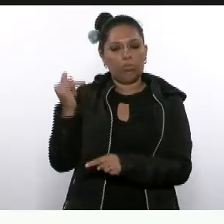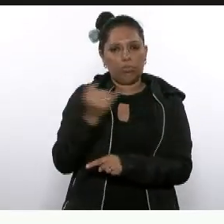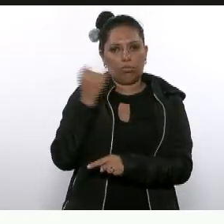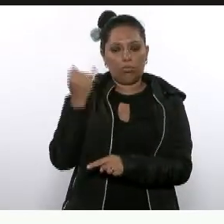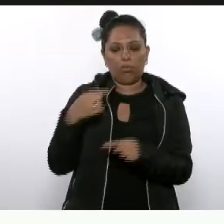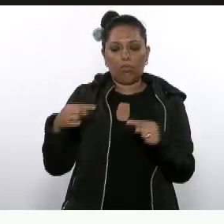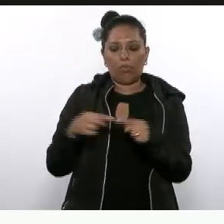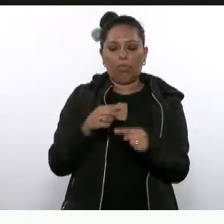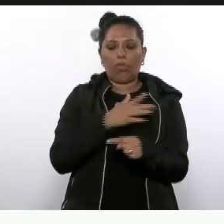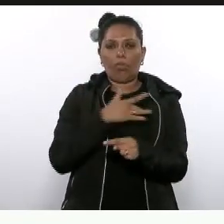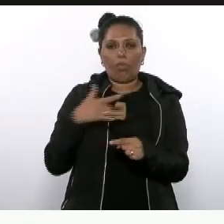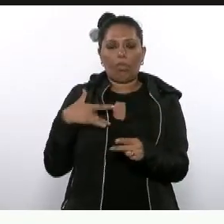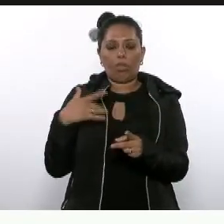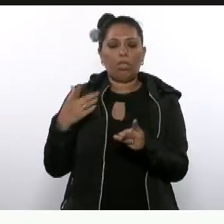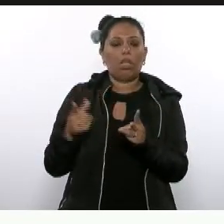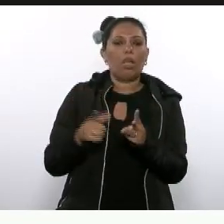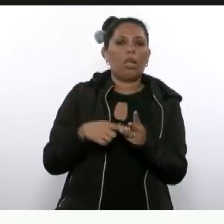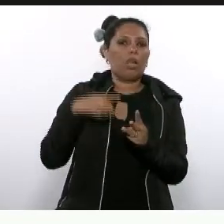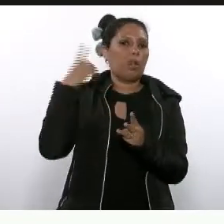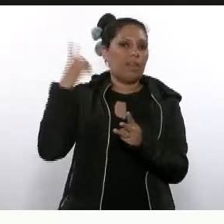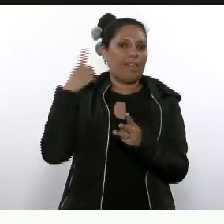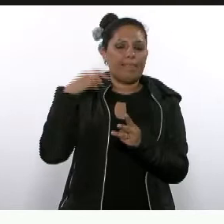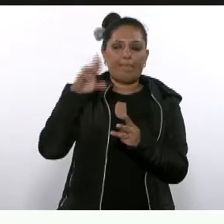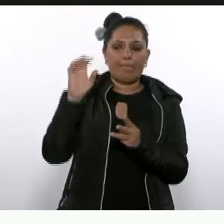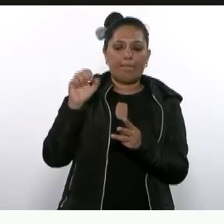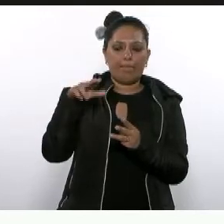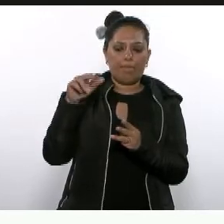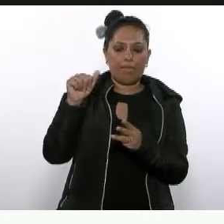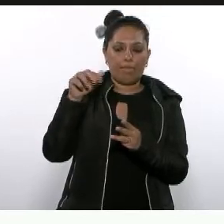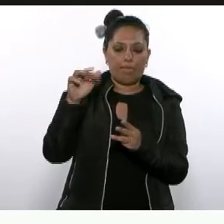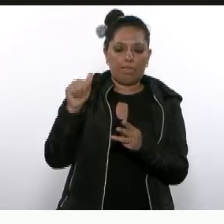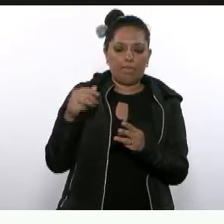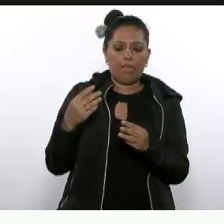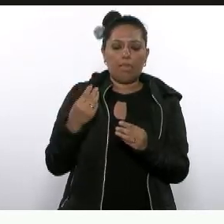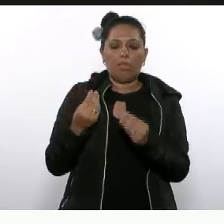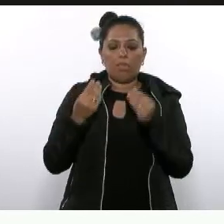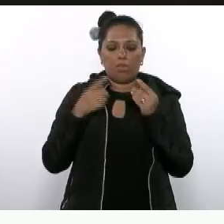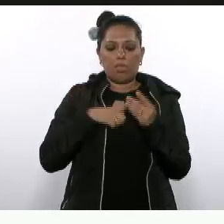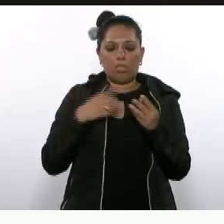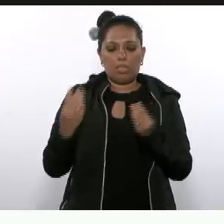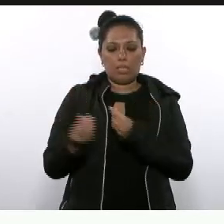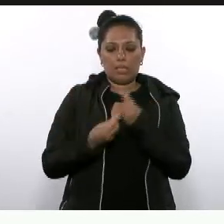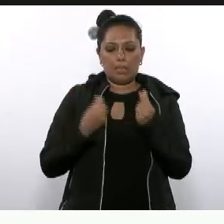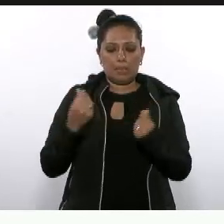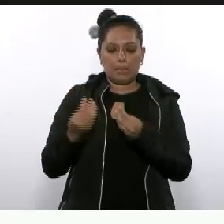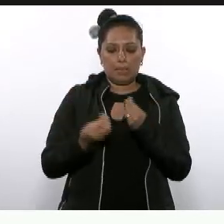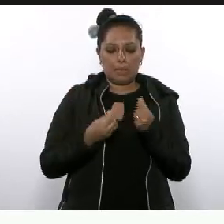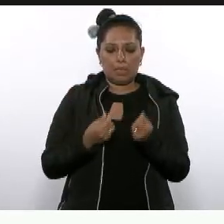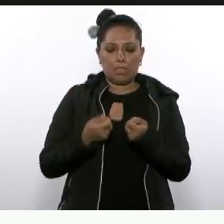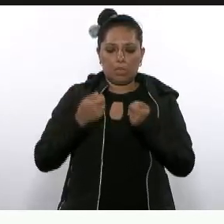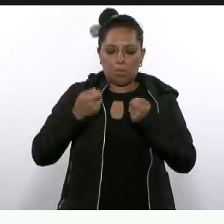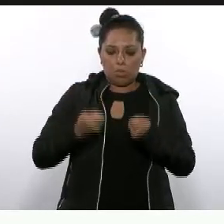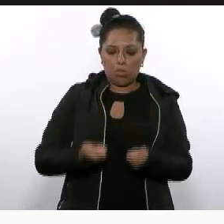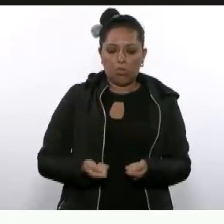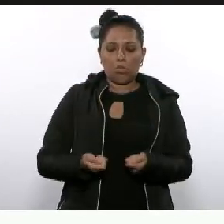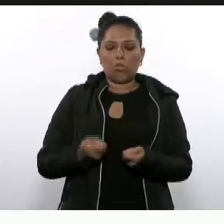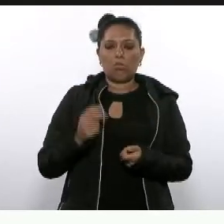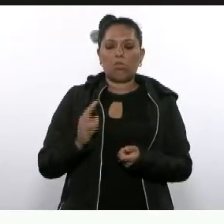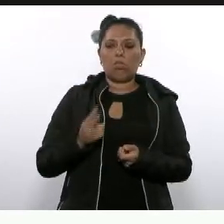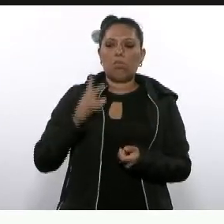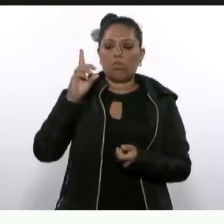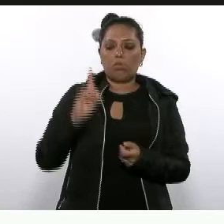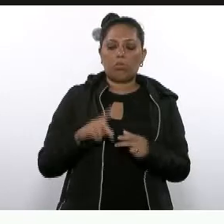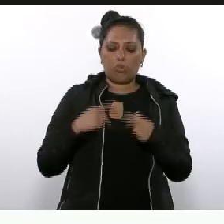na área da saúde, a deputada Renata Souza, com a sua sensibilidade de uma militante dos direitos